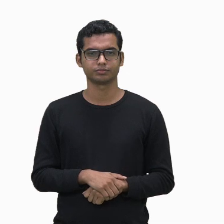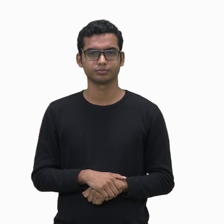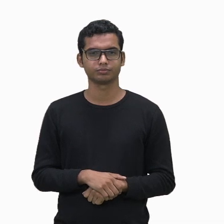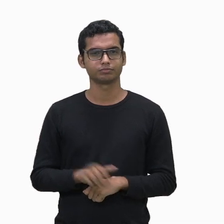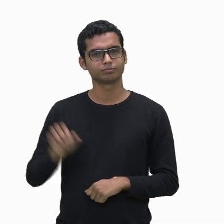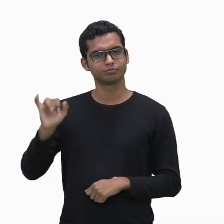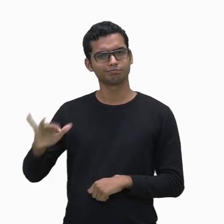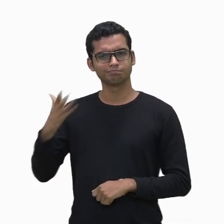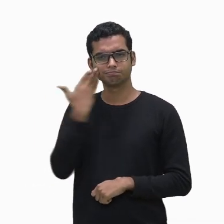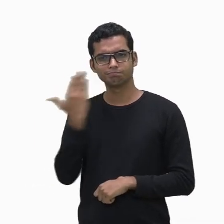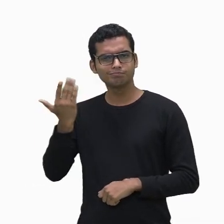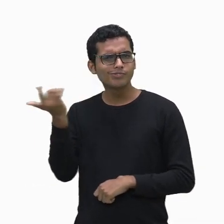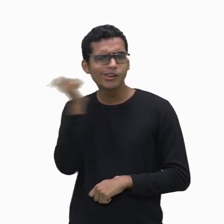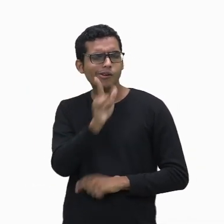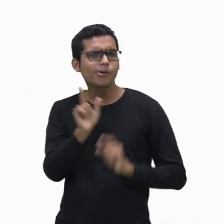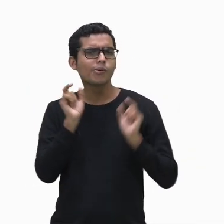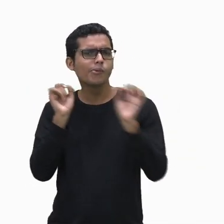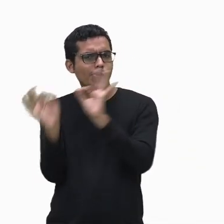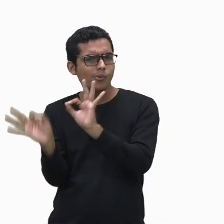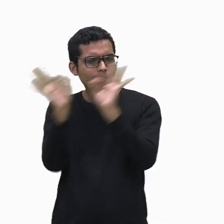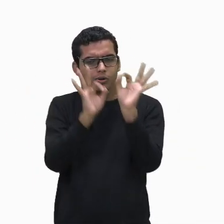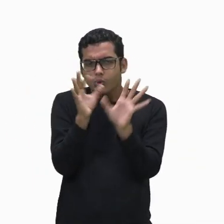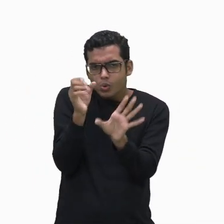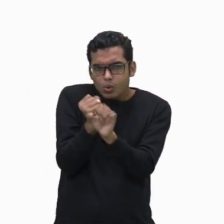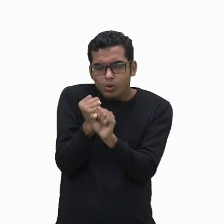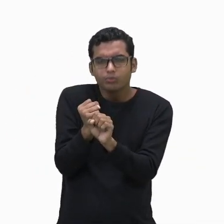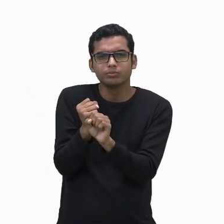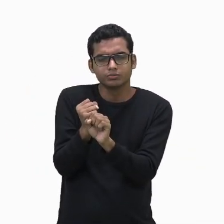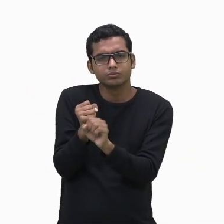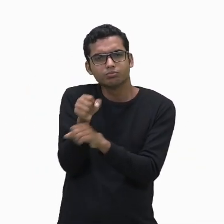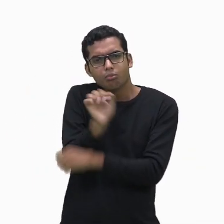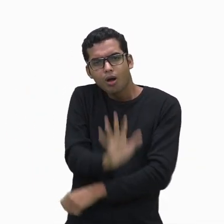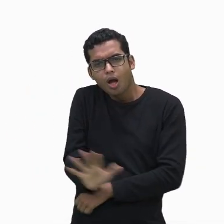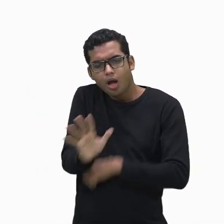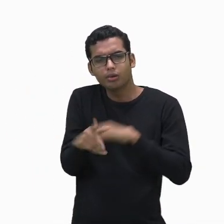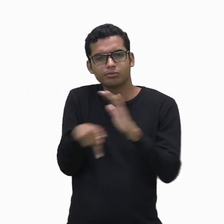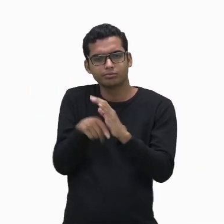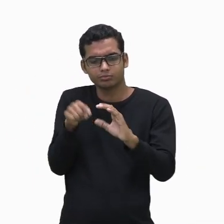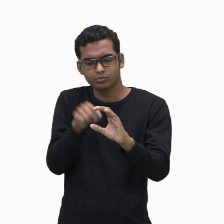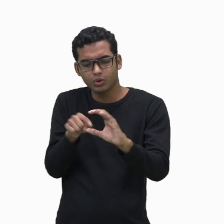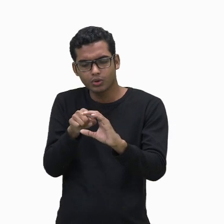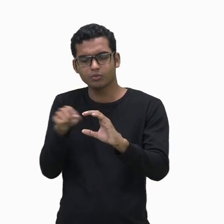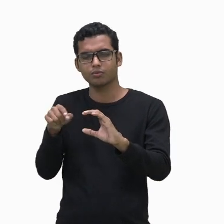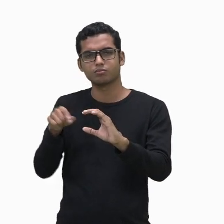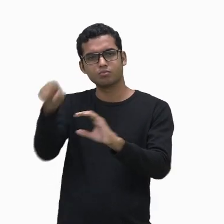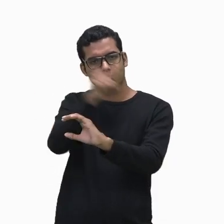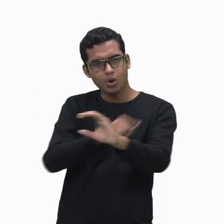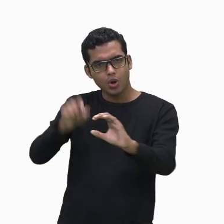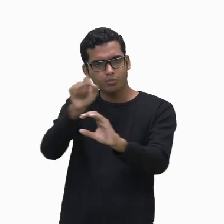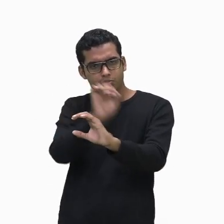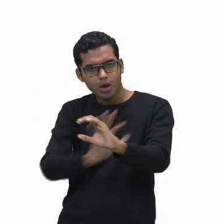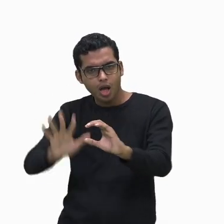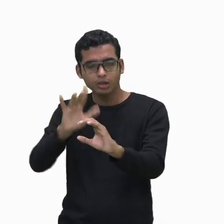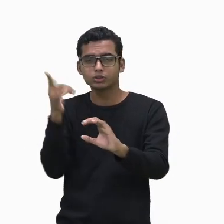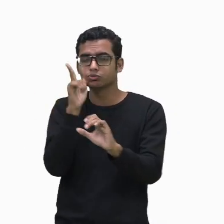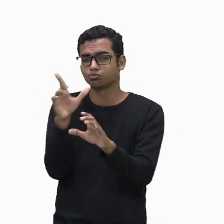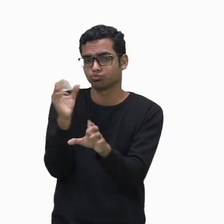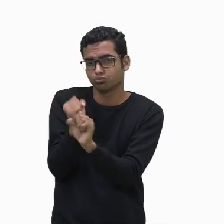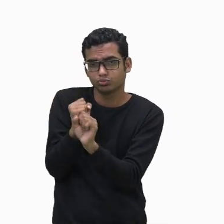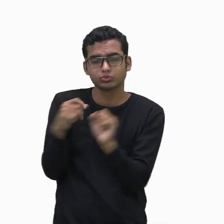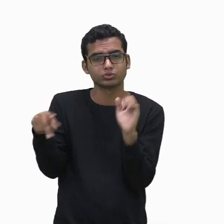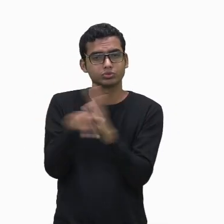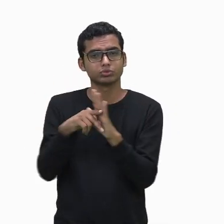figura, a gente vai, então, calcular a área da coroa, né? Como eu mencionei anteriormente, fazendo